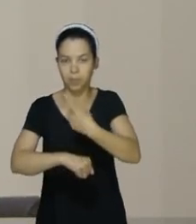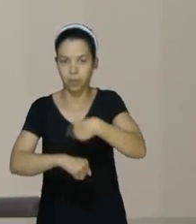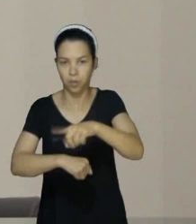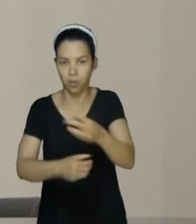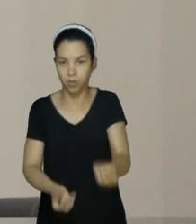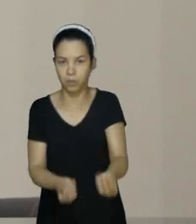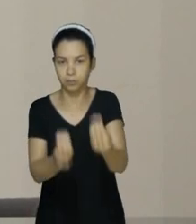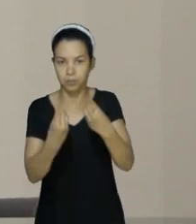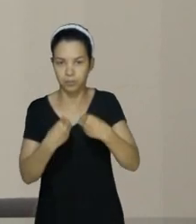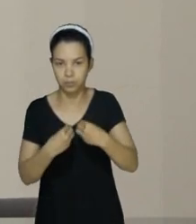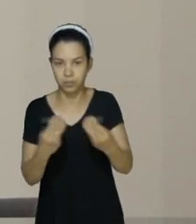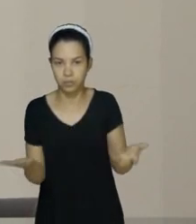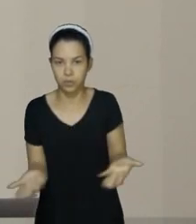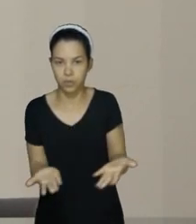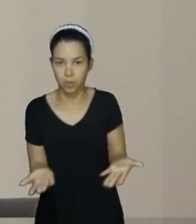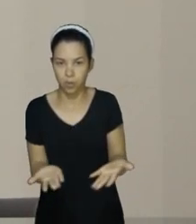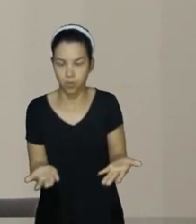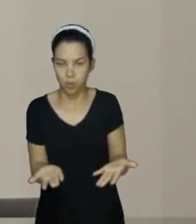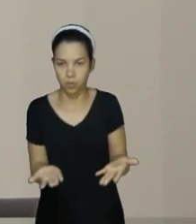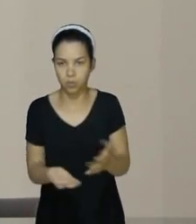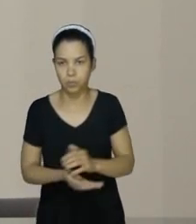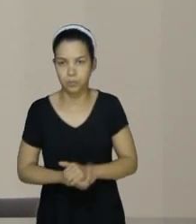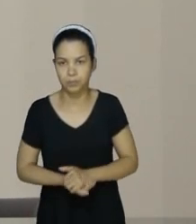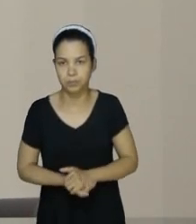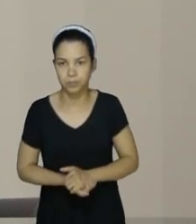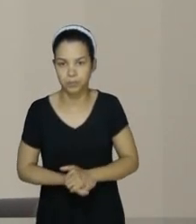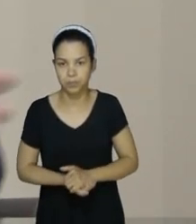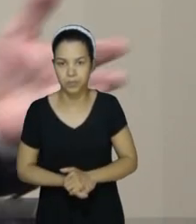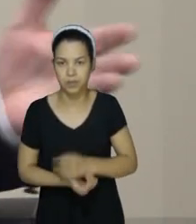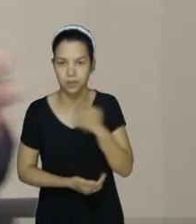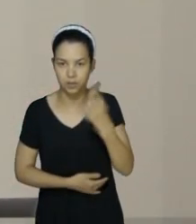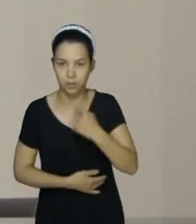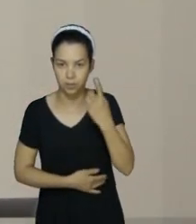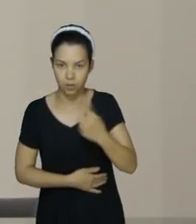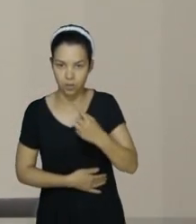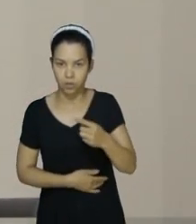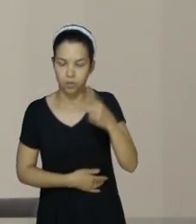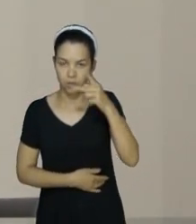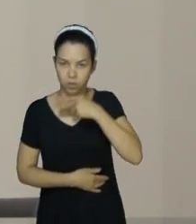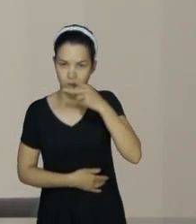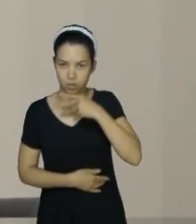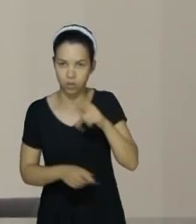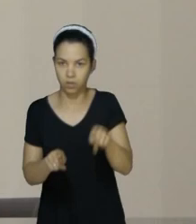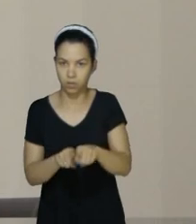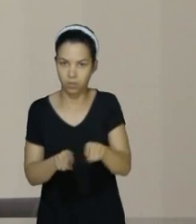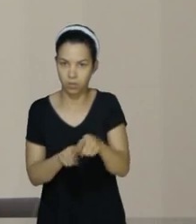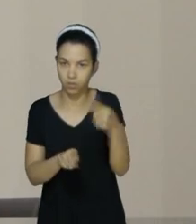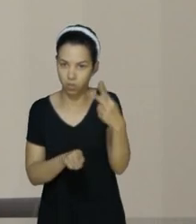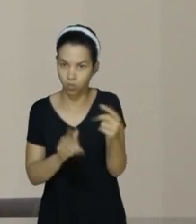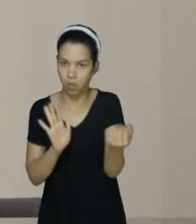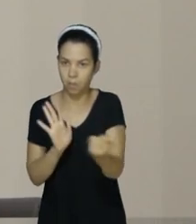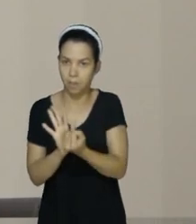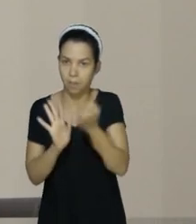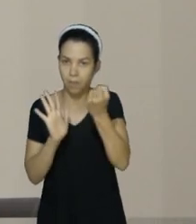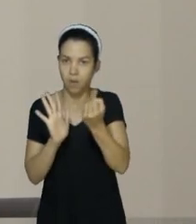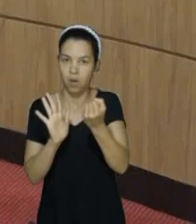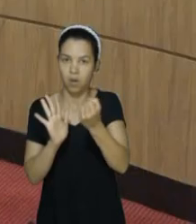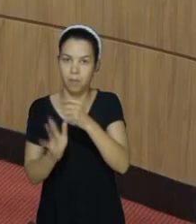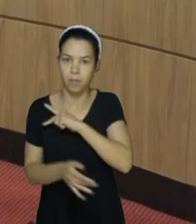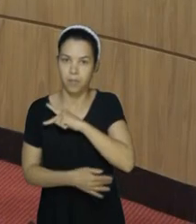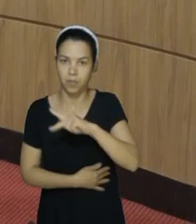hoje. Deixando aqui, deputado Kennedy, também a tua marca pela passagem da